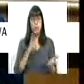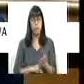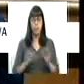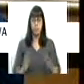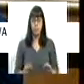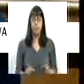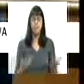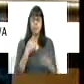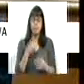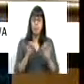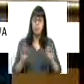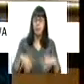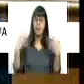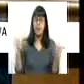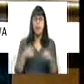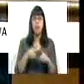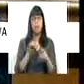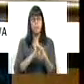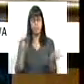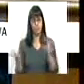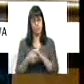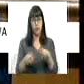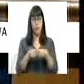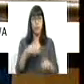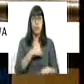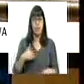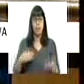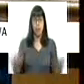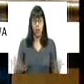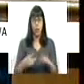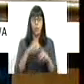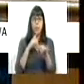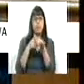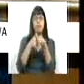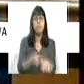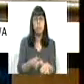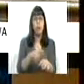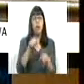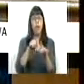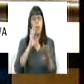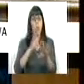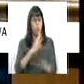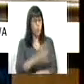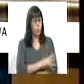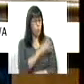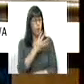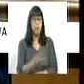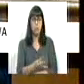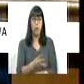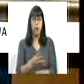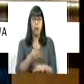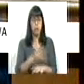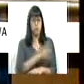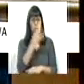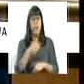facto, indicia o início de uma inversão nas políticas de saúde que foram seguidas, sobretudo, nos últimos 4 anos